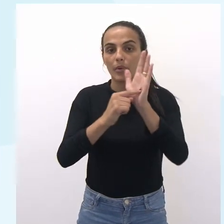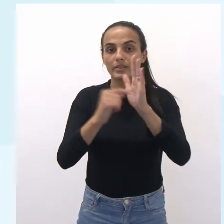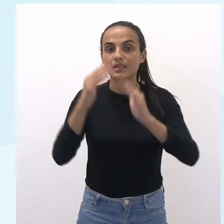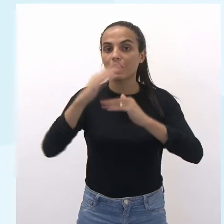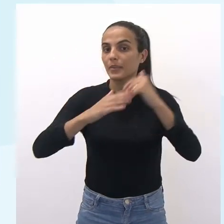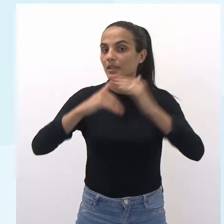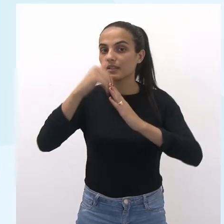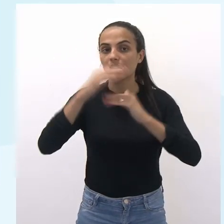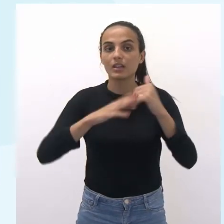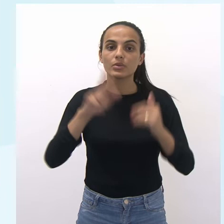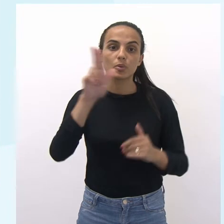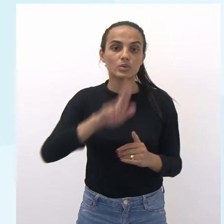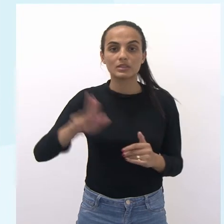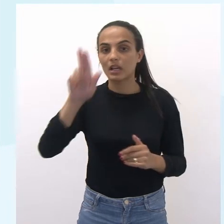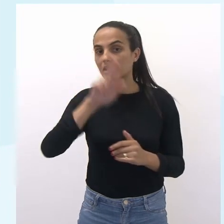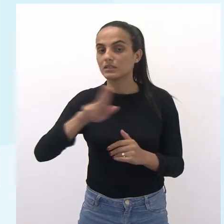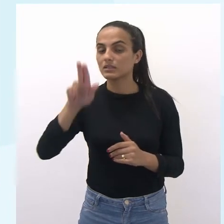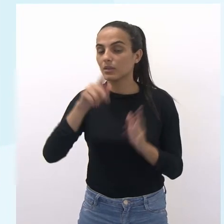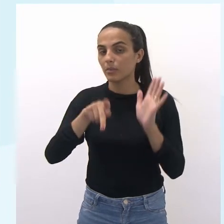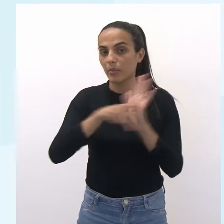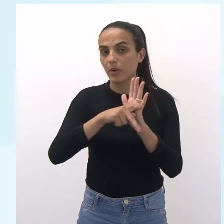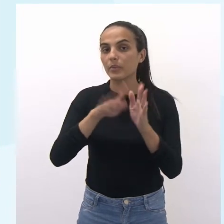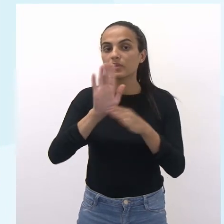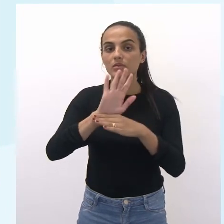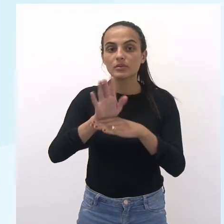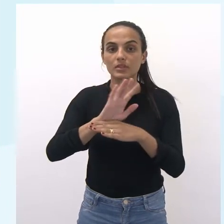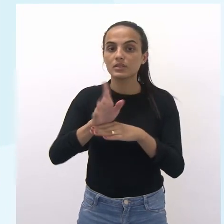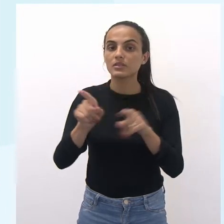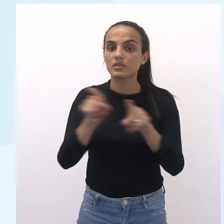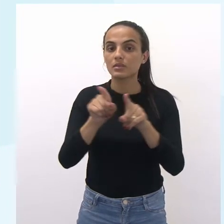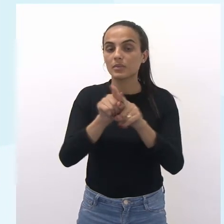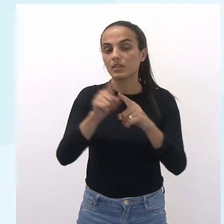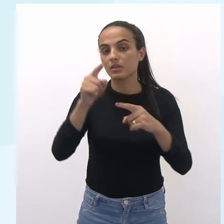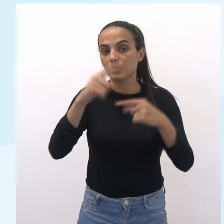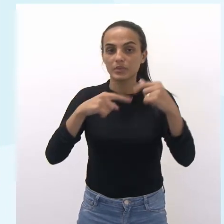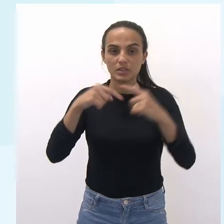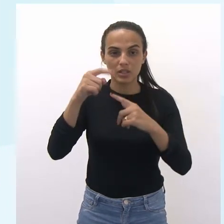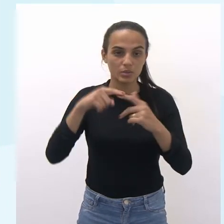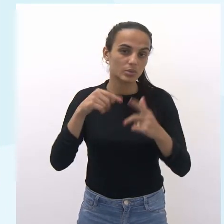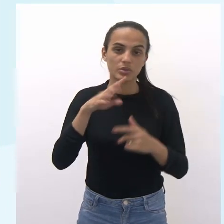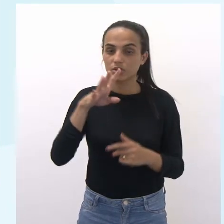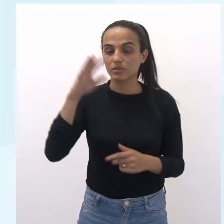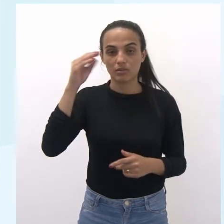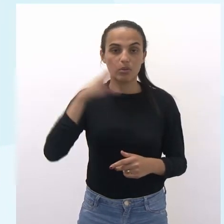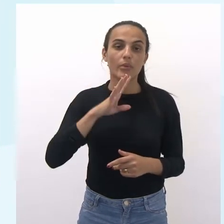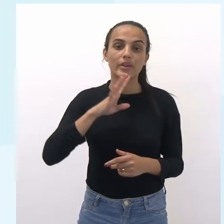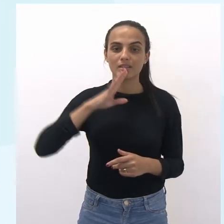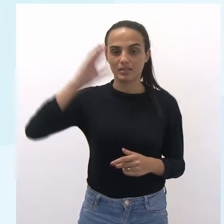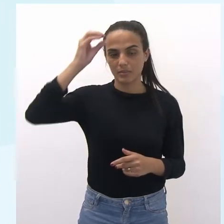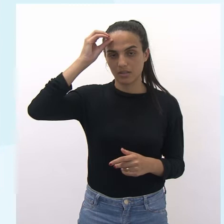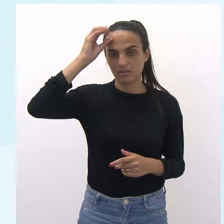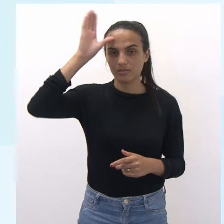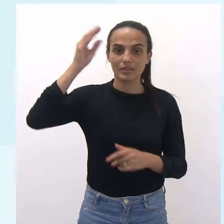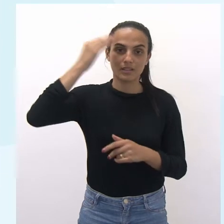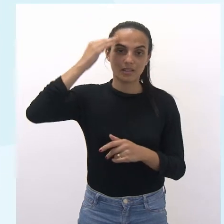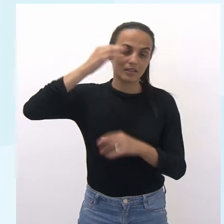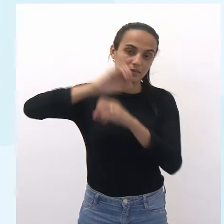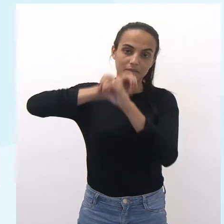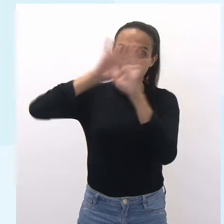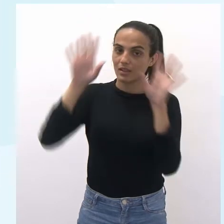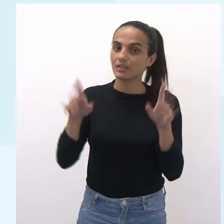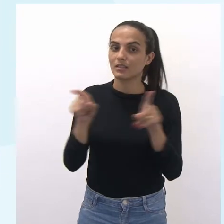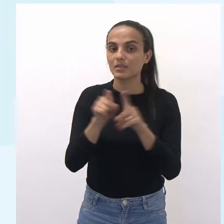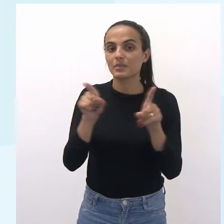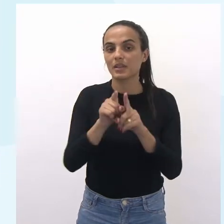usada neste vídeo e quais são os objetos de conhecimento compreendidos, que as concepções de infância,